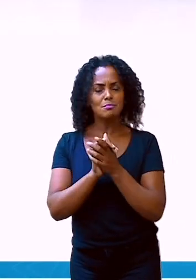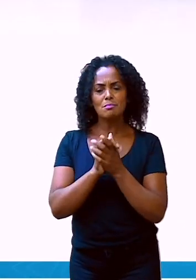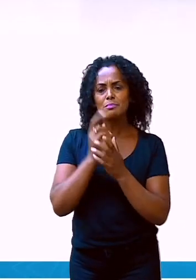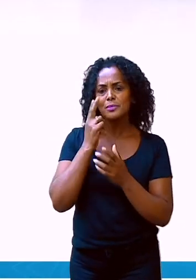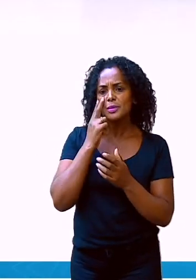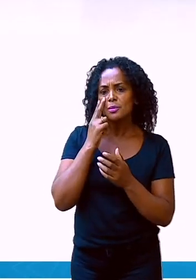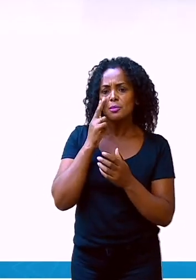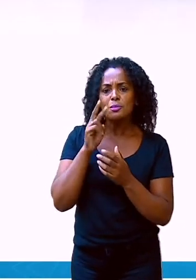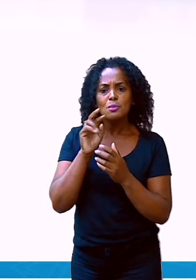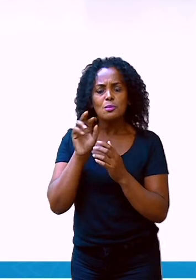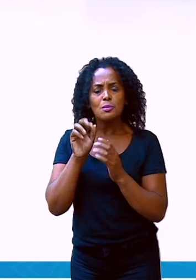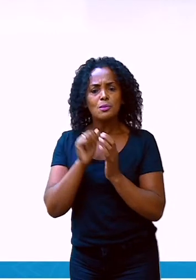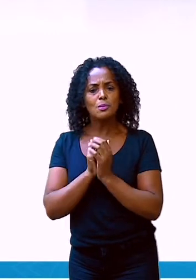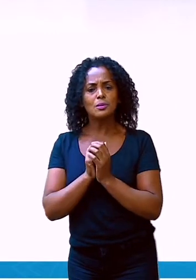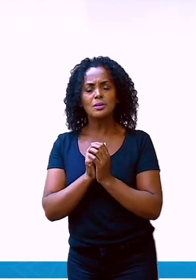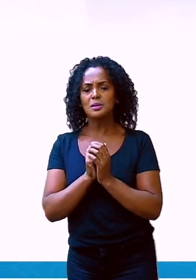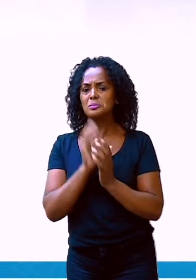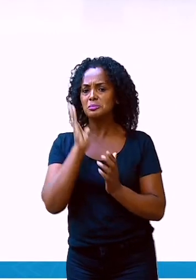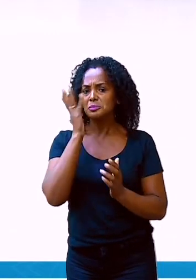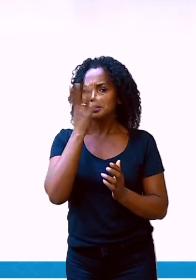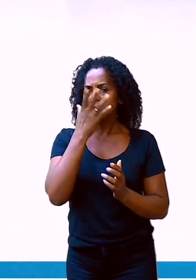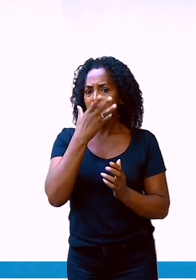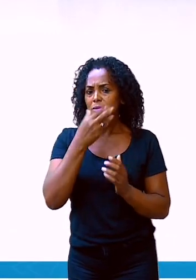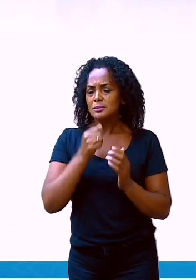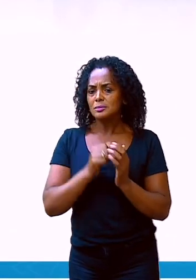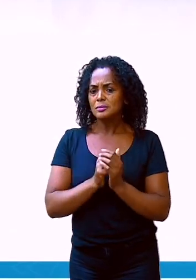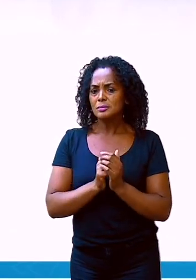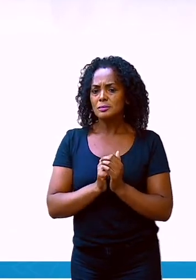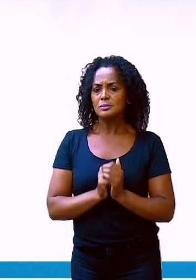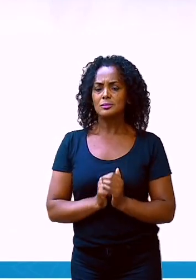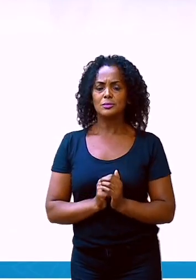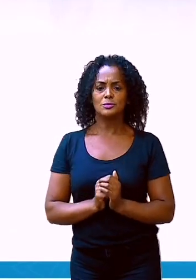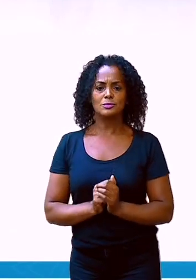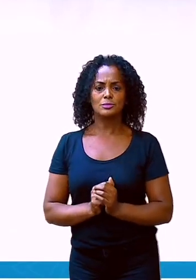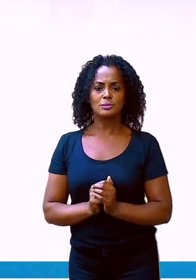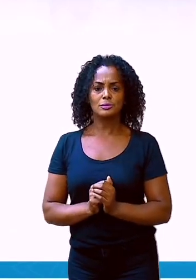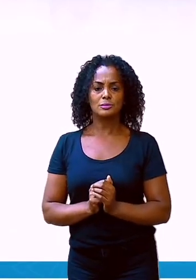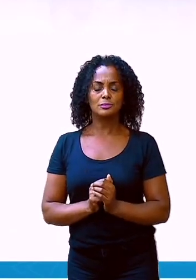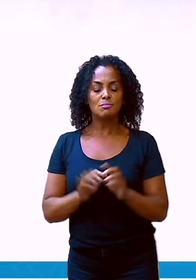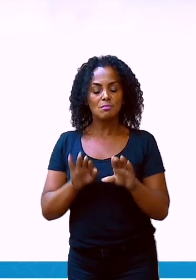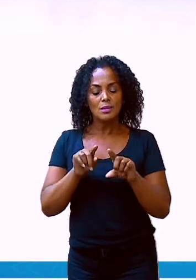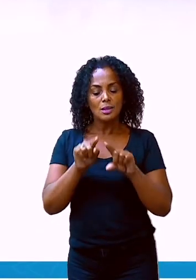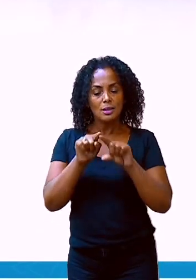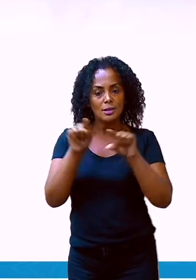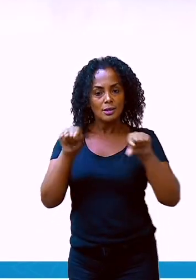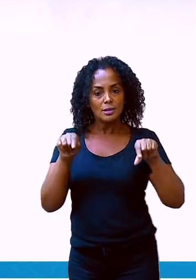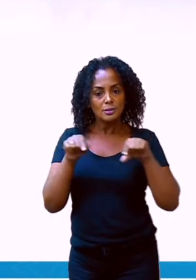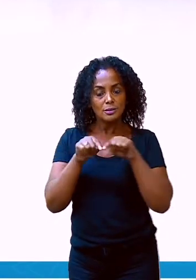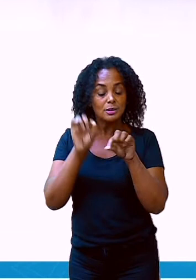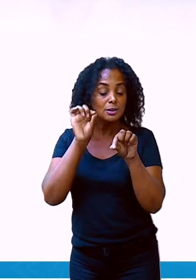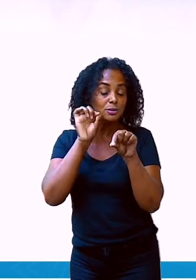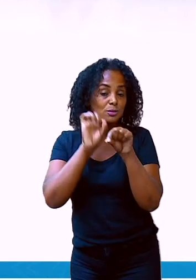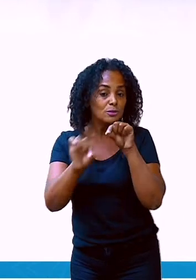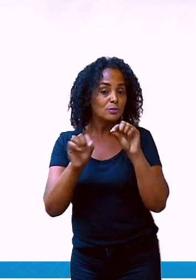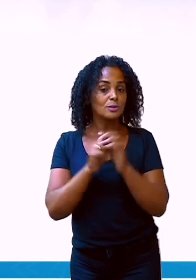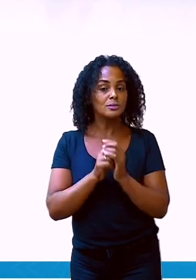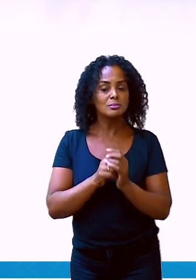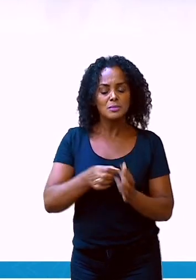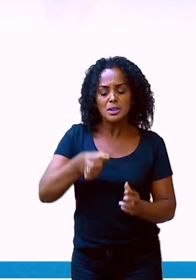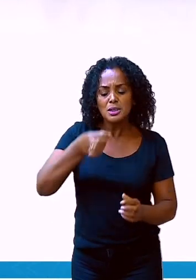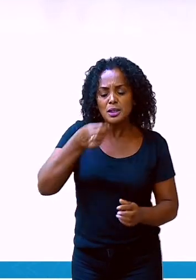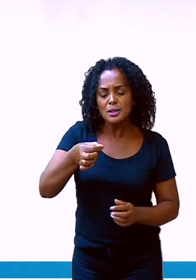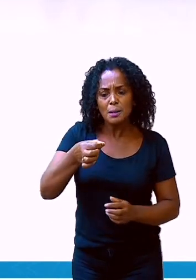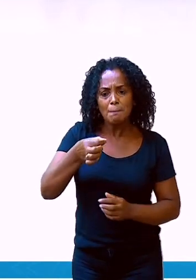Aqui, olha que riquezas de detalhes. Caixinhas de fósforos e tampinhas de